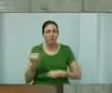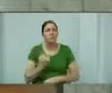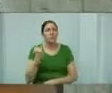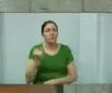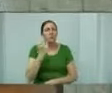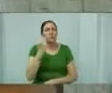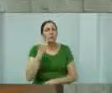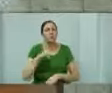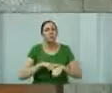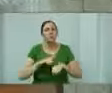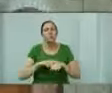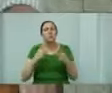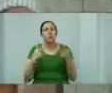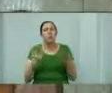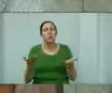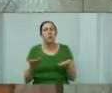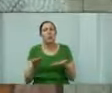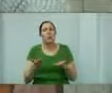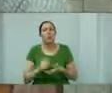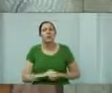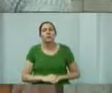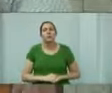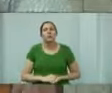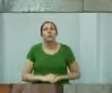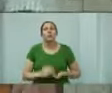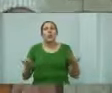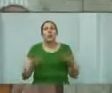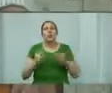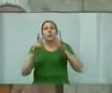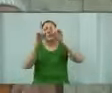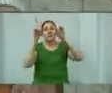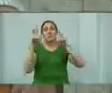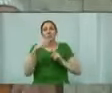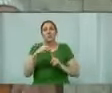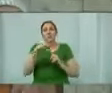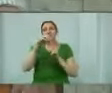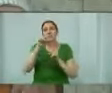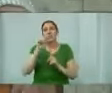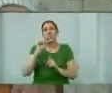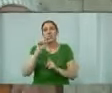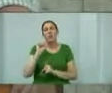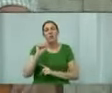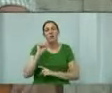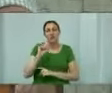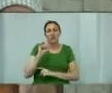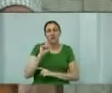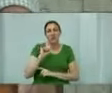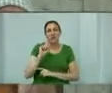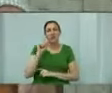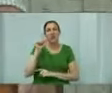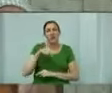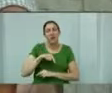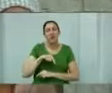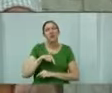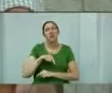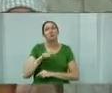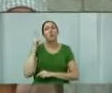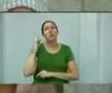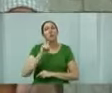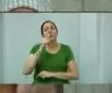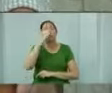momento como esse, nós trabalhar. O grande tema hoje, queridos vereadores, o grande tema hoje é nós arrumarmos gente para